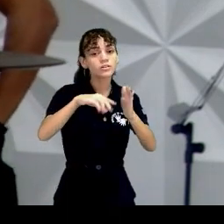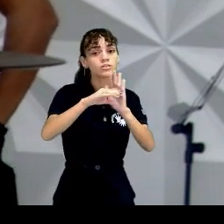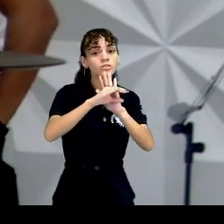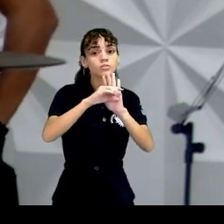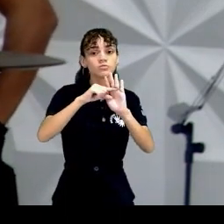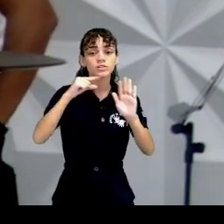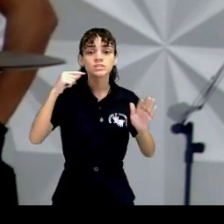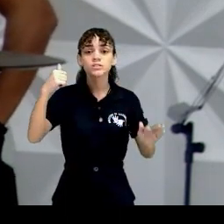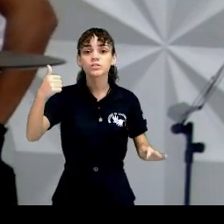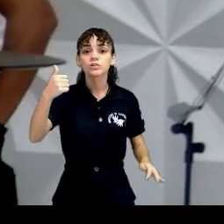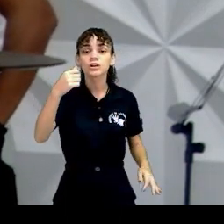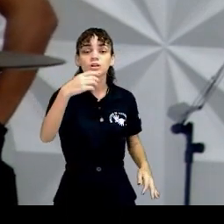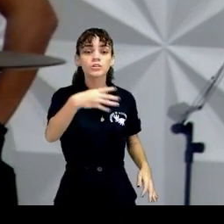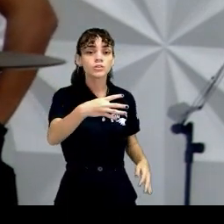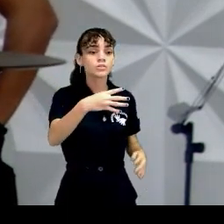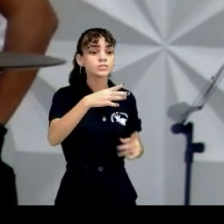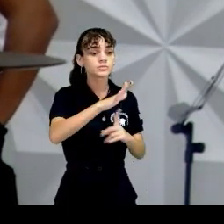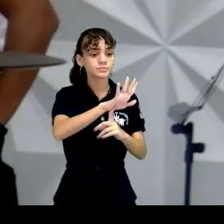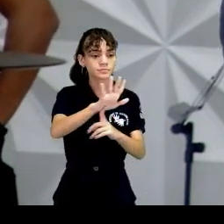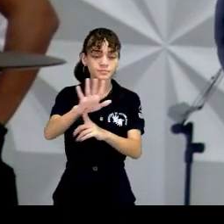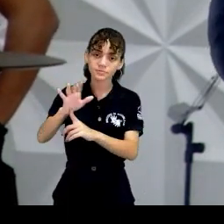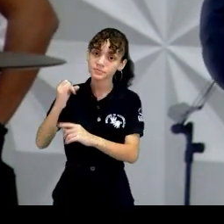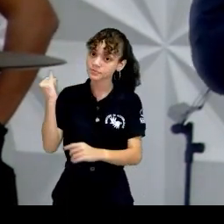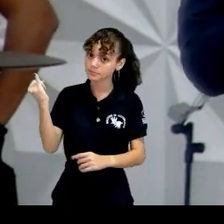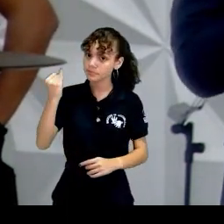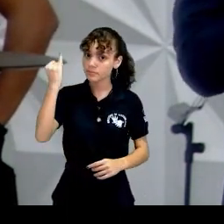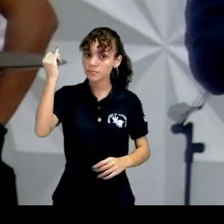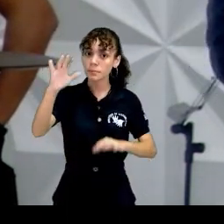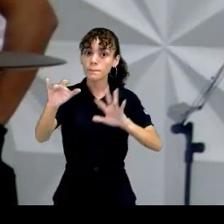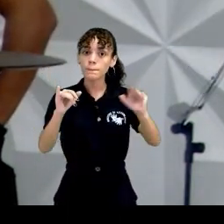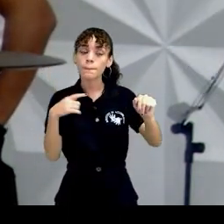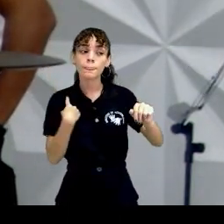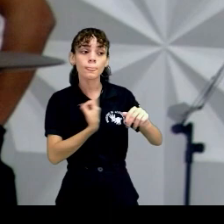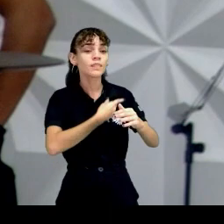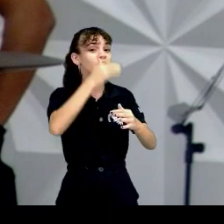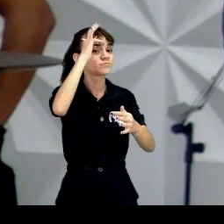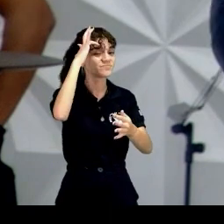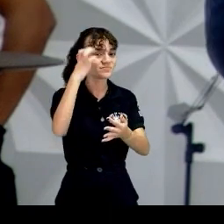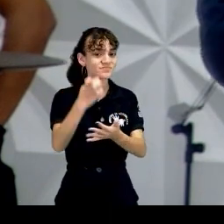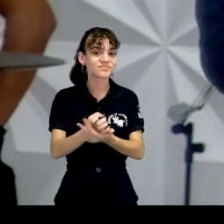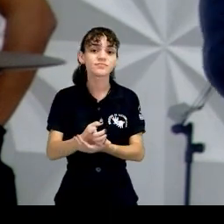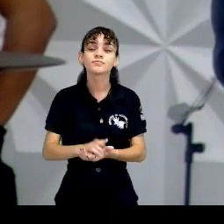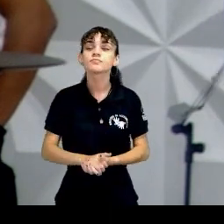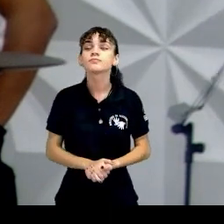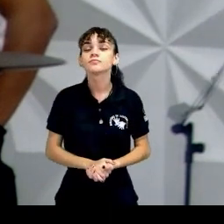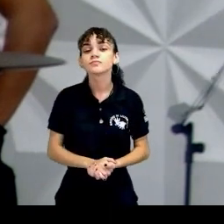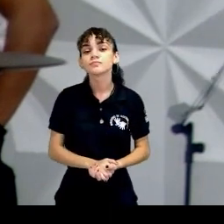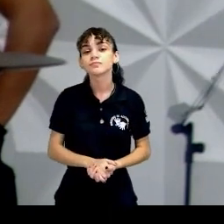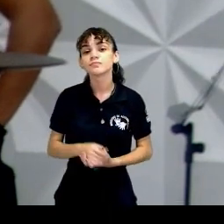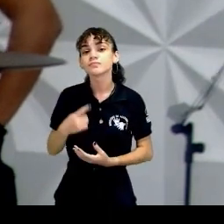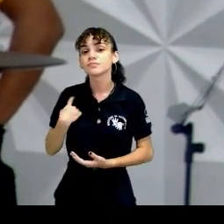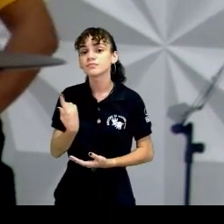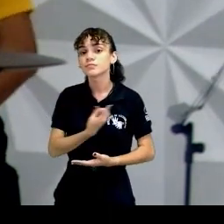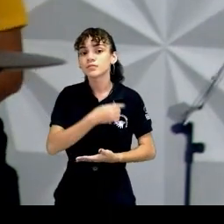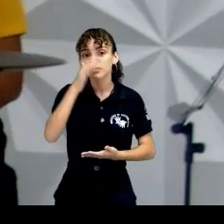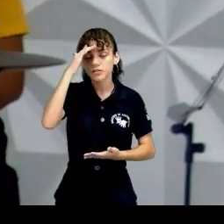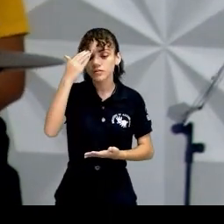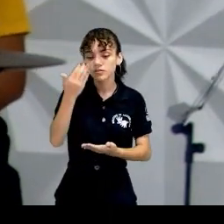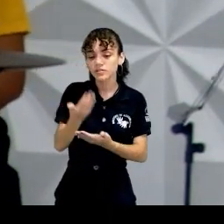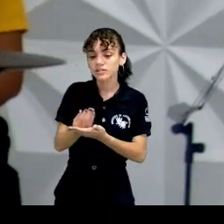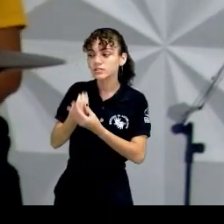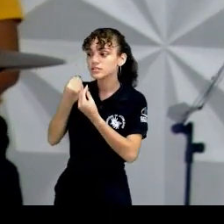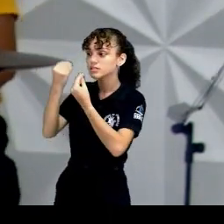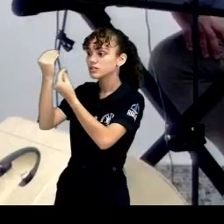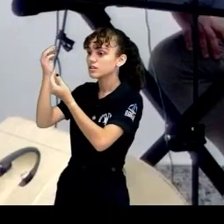fé, a depositar nossa confiança no nosso Deus. O versículo 14 do capítulo 17 diz